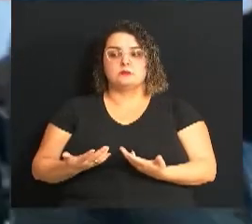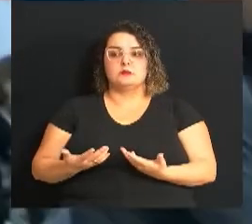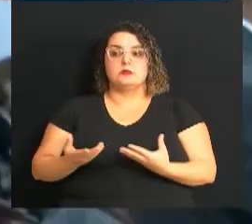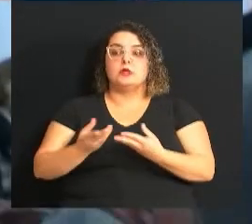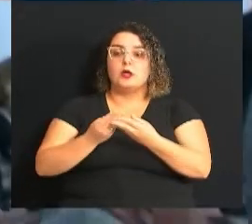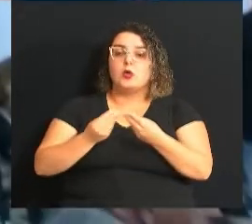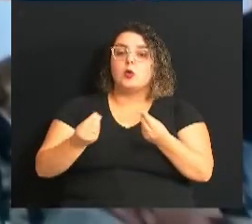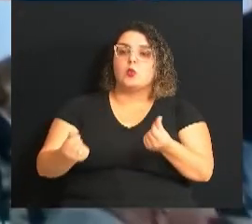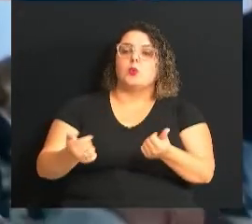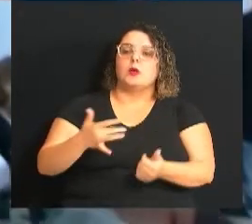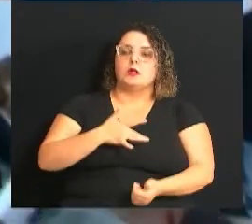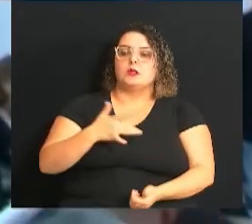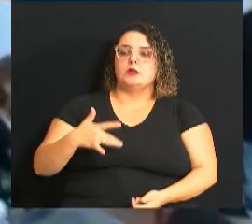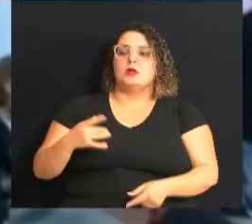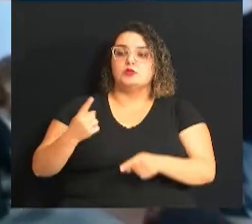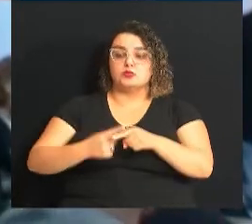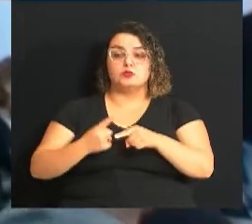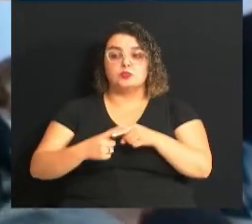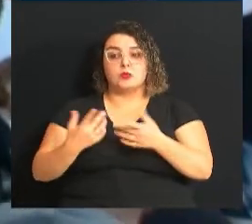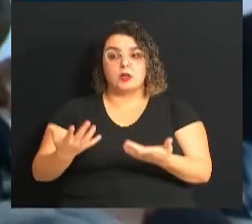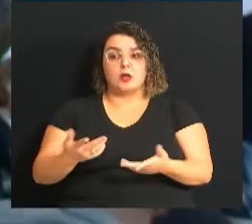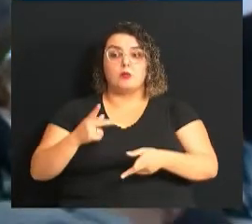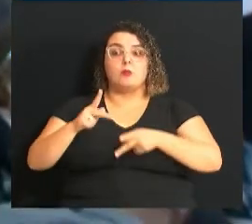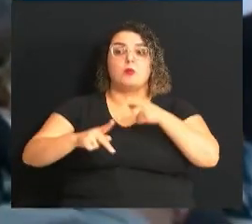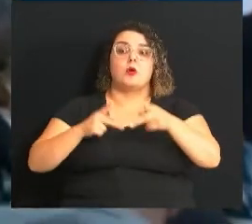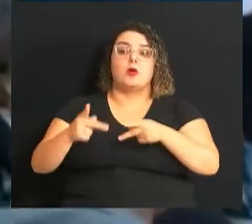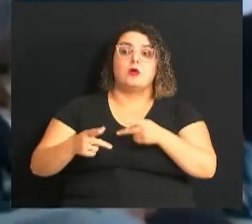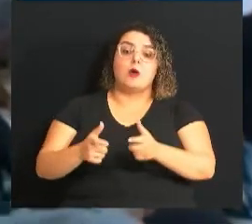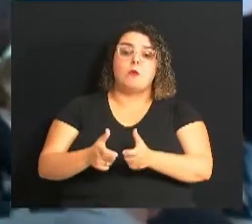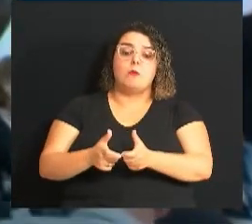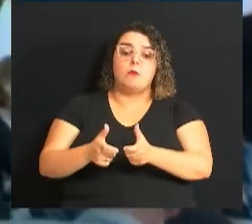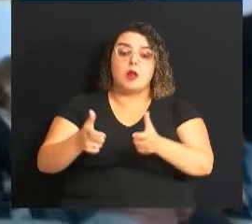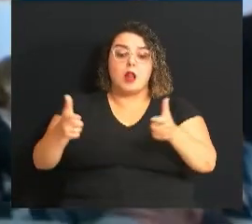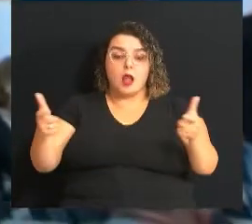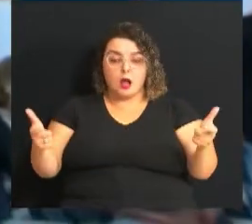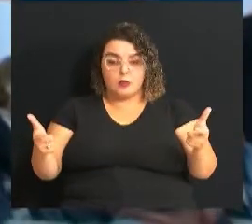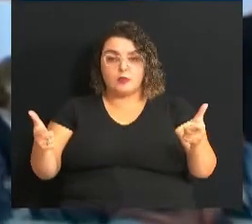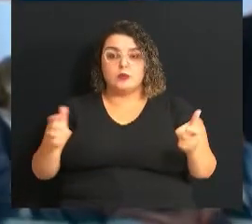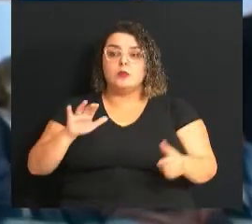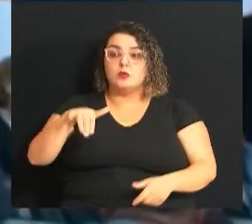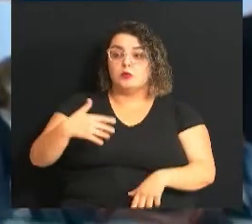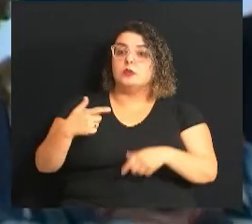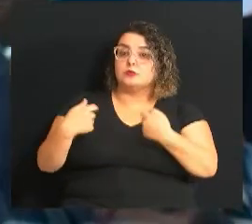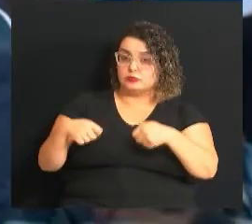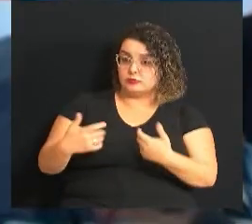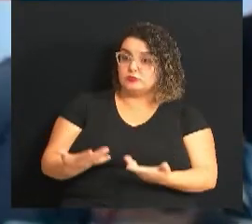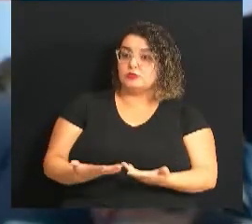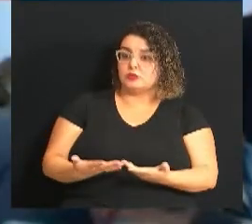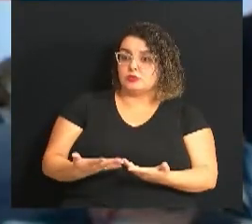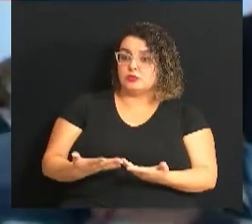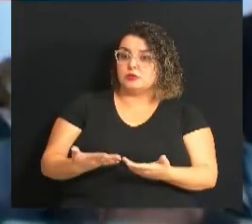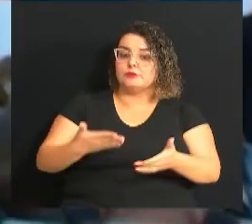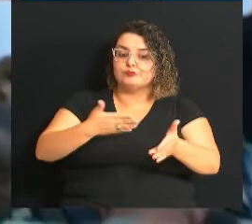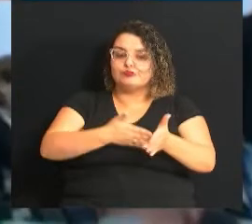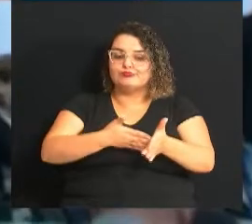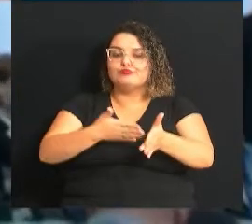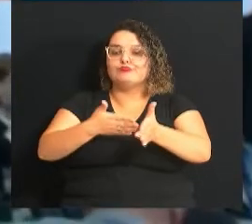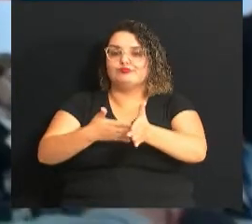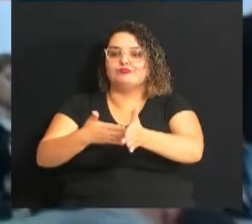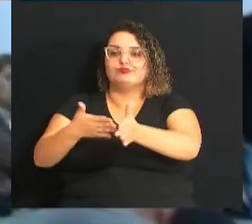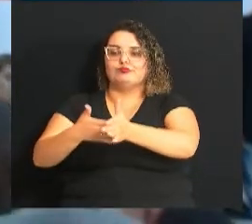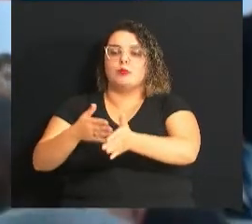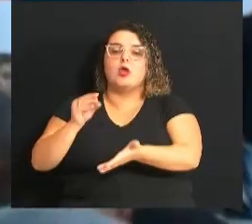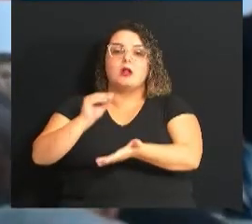na saúde, porque é uma população volumosa. Então, quando necessitam, eles estão barrando com essa ausência